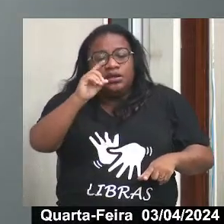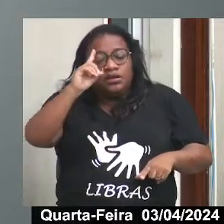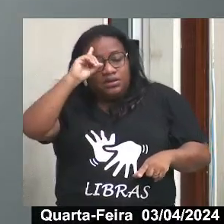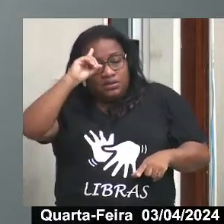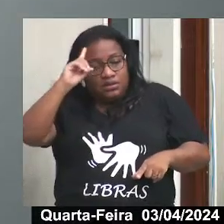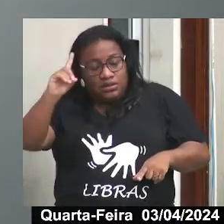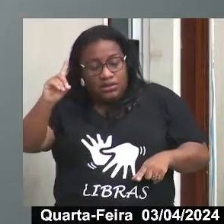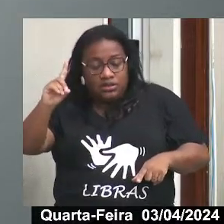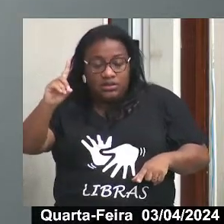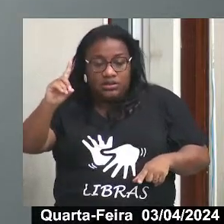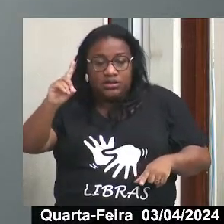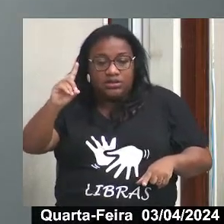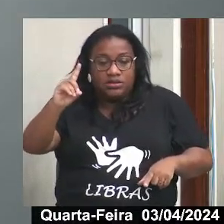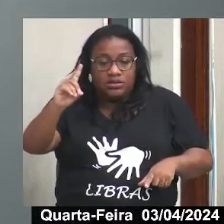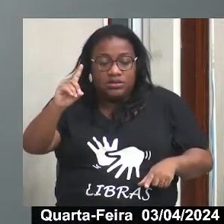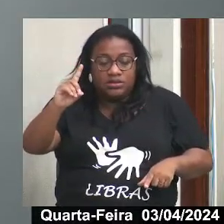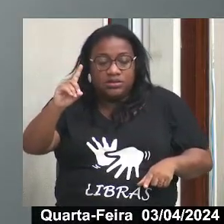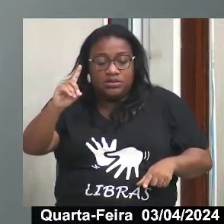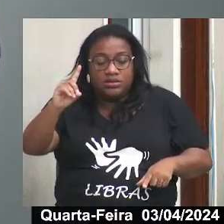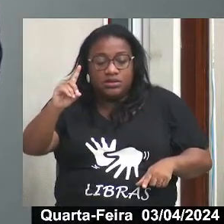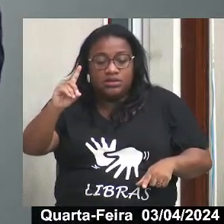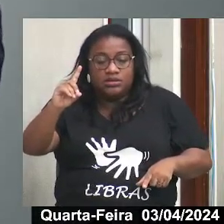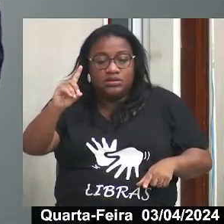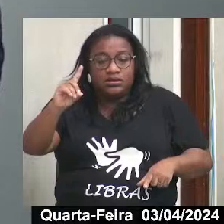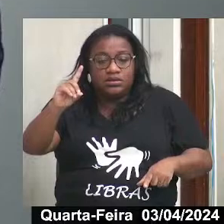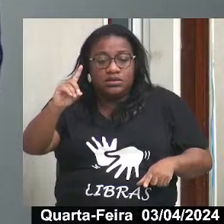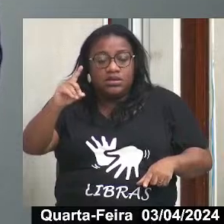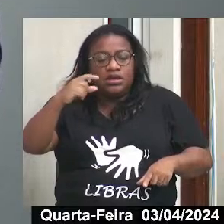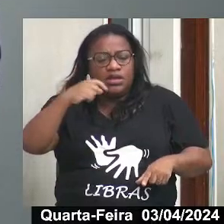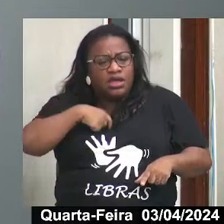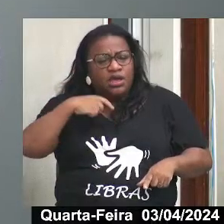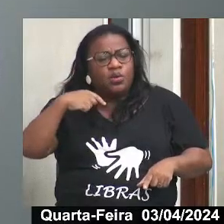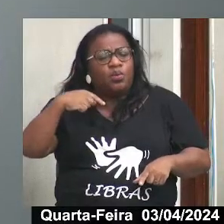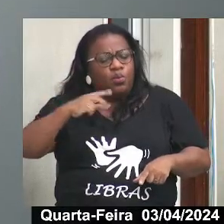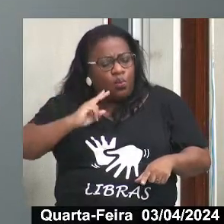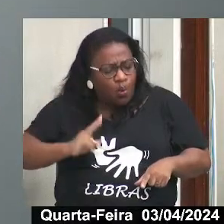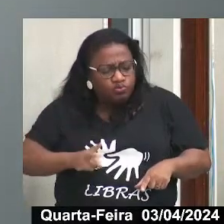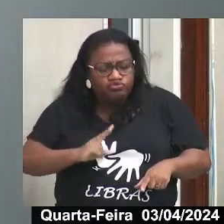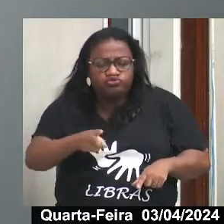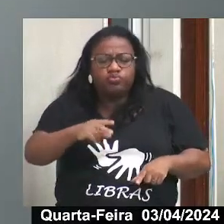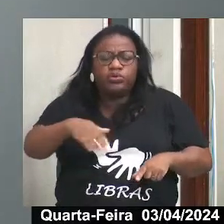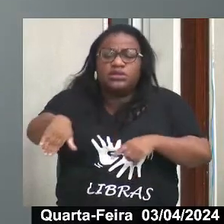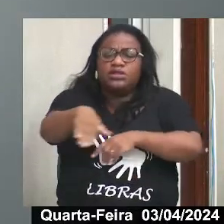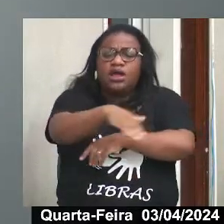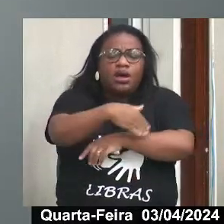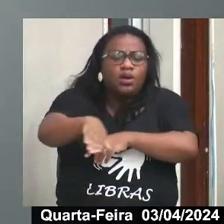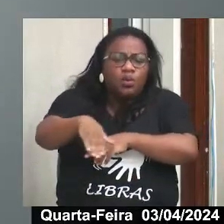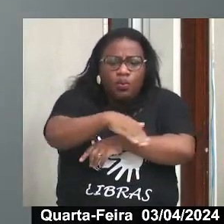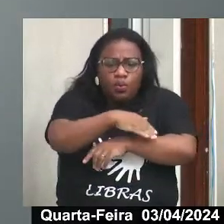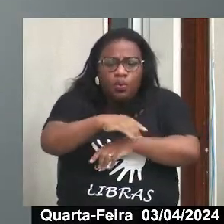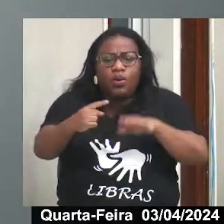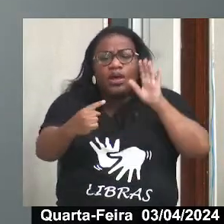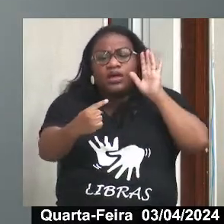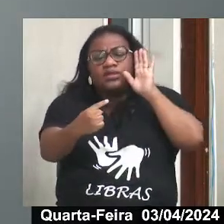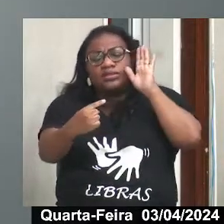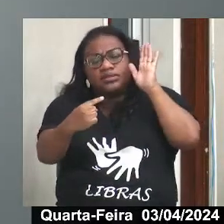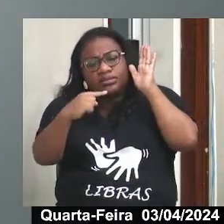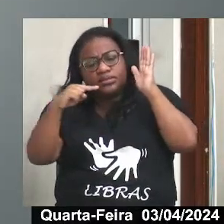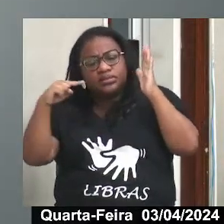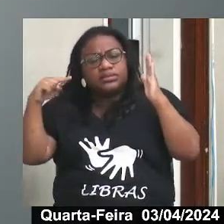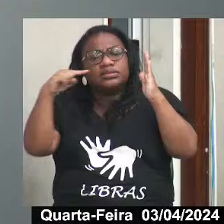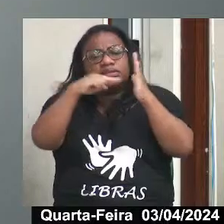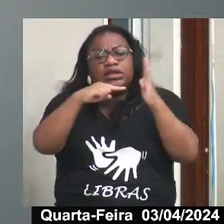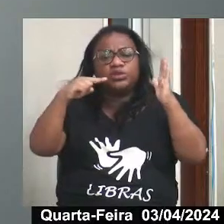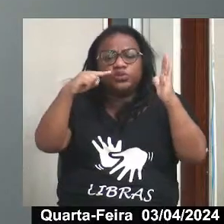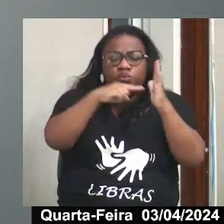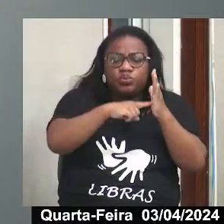20 dias, sem interrupção, eu continuei andando na cidade e denunciando